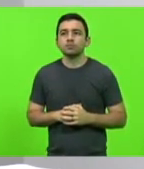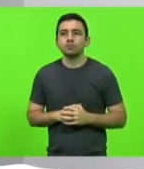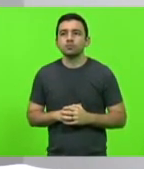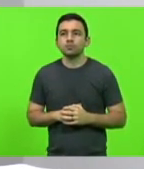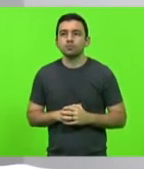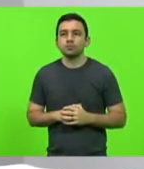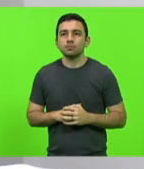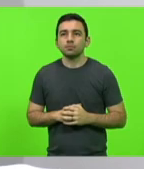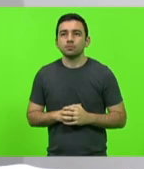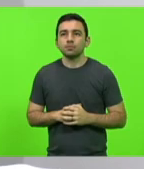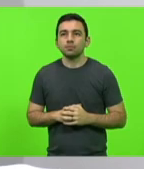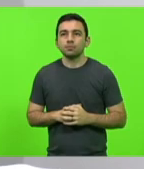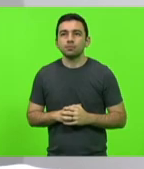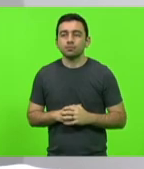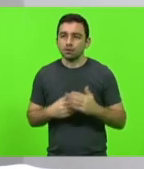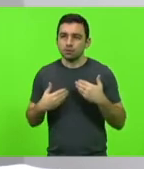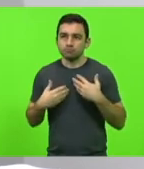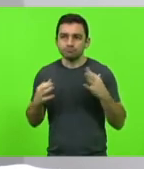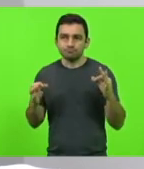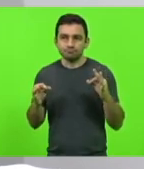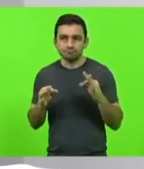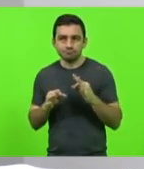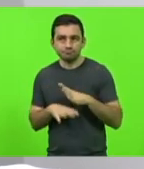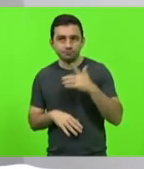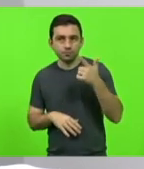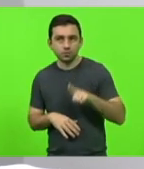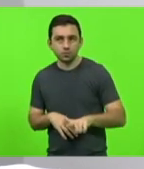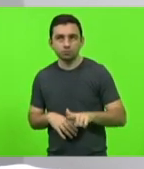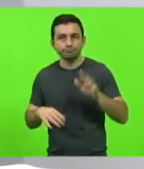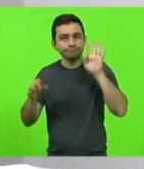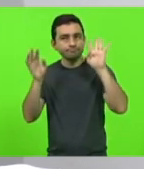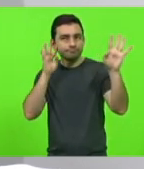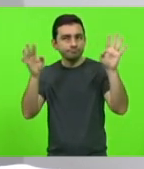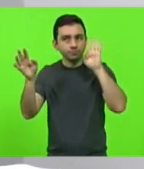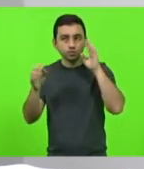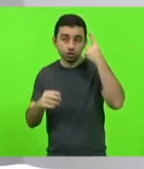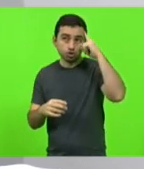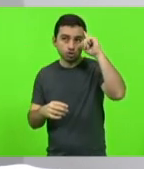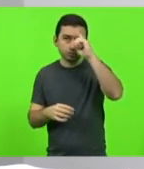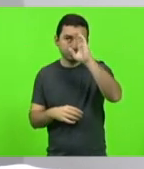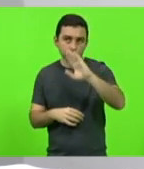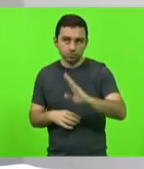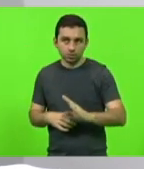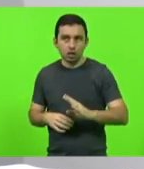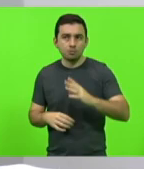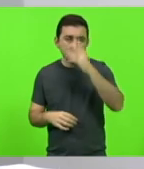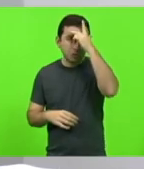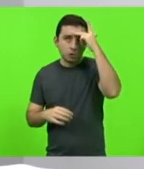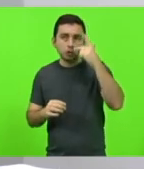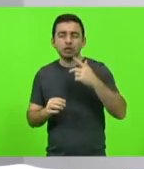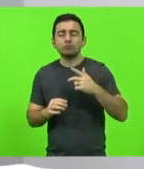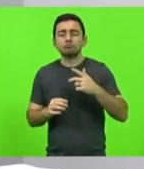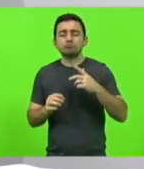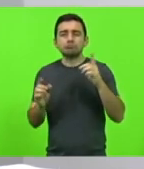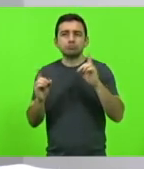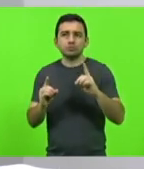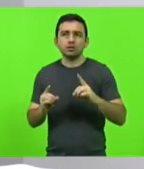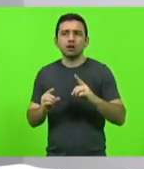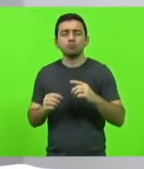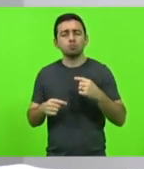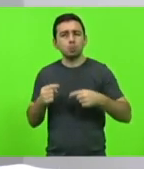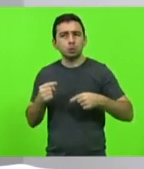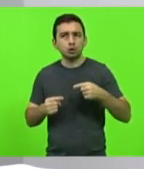e é encerro reafirmando refletindo o dia nacional de luta das pessoas com deficiência data na qual as políticas